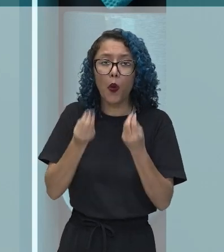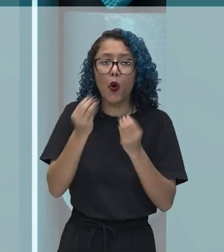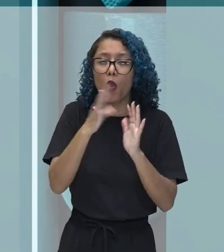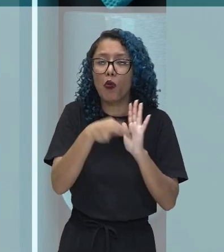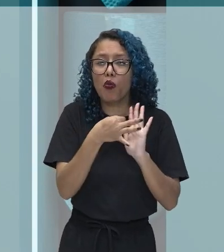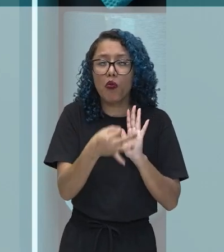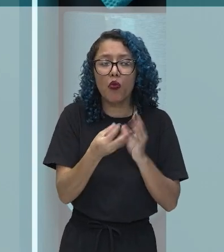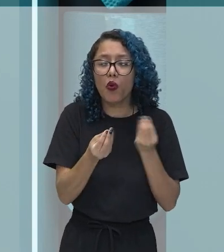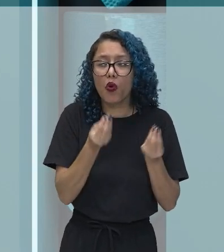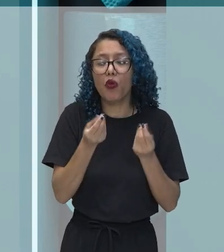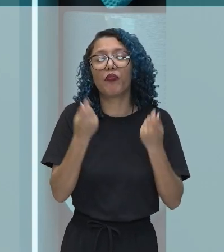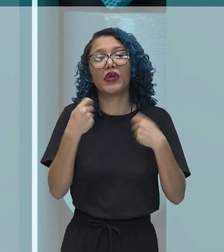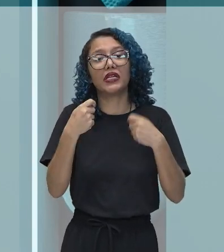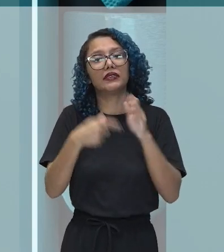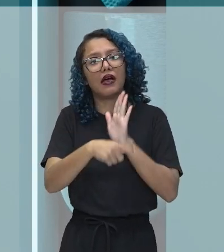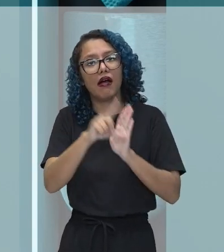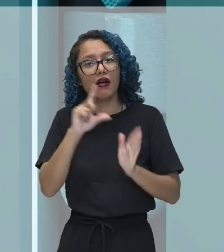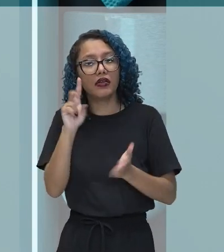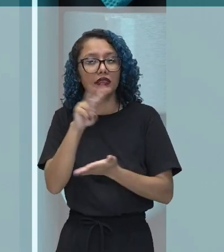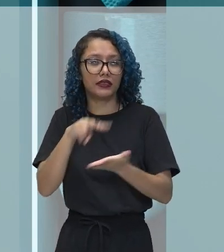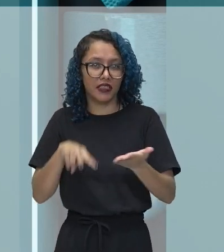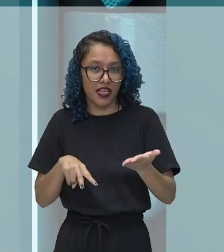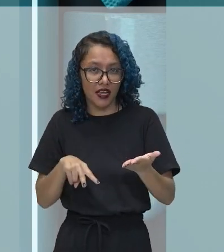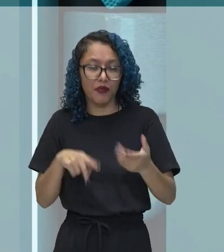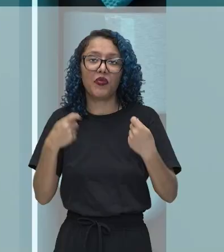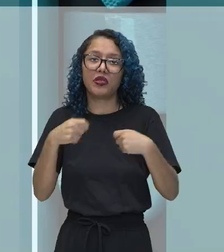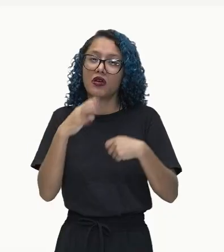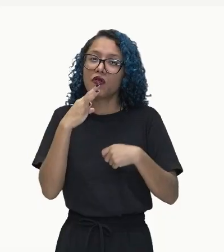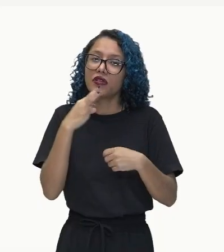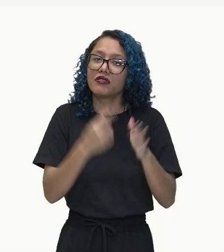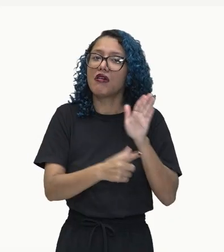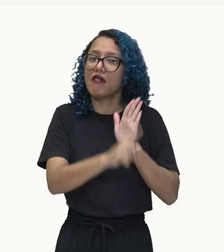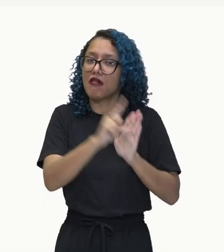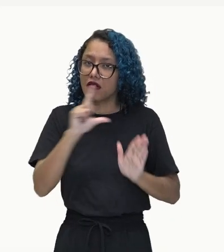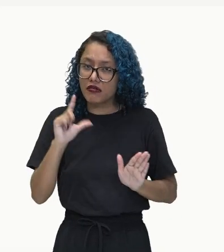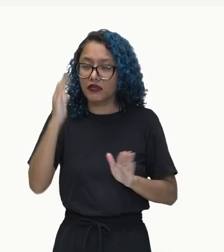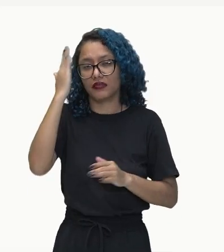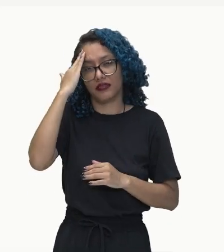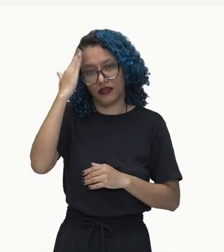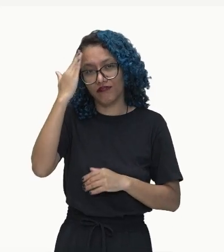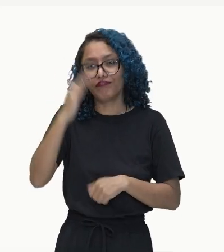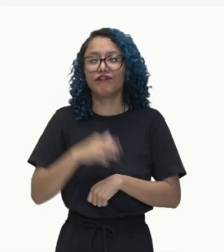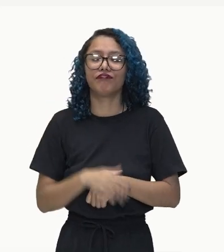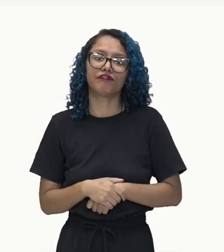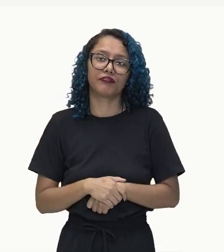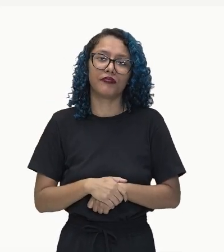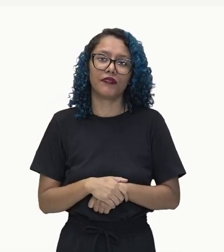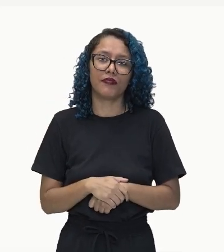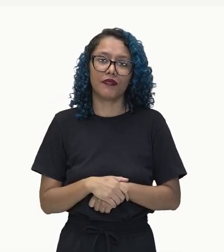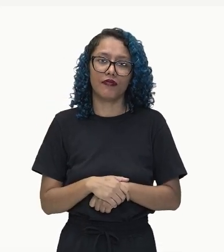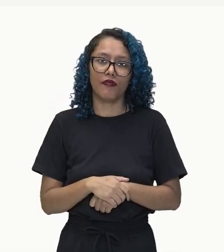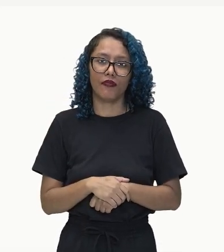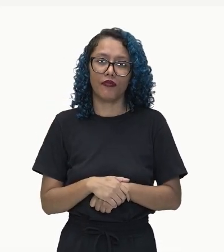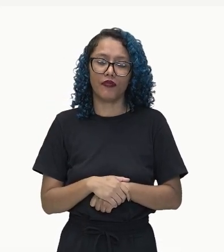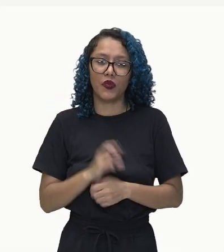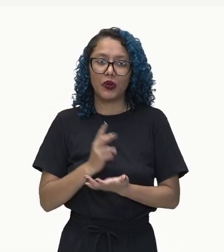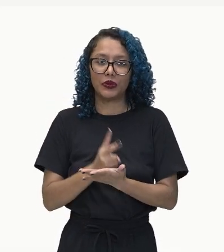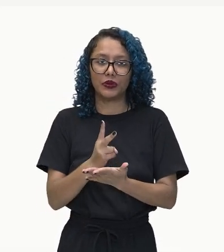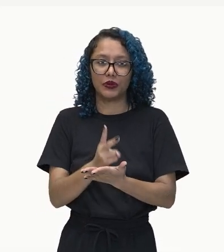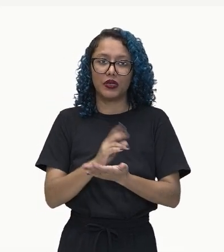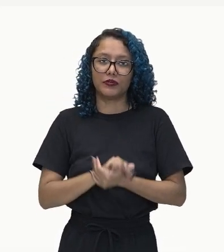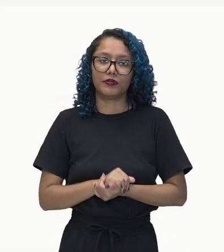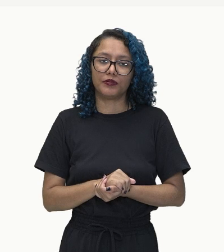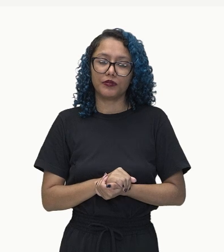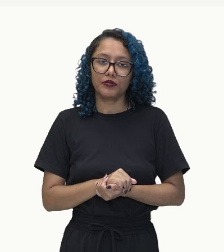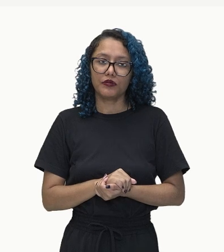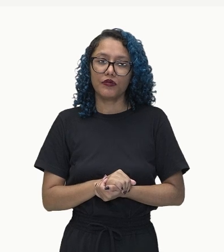ter esse conhecimento prévio, ok? Vamos ainda abordando ainda esse conceito.